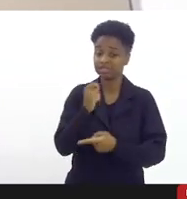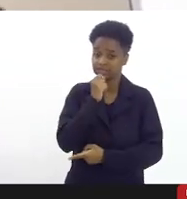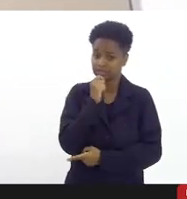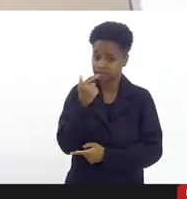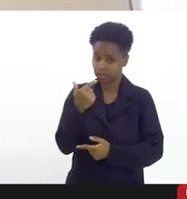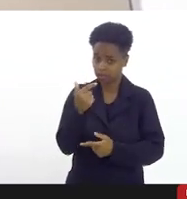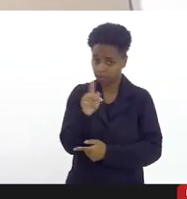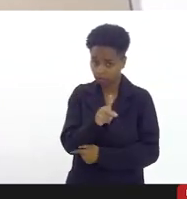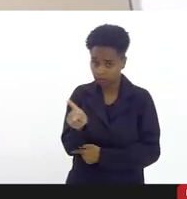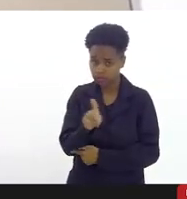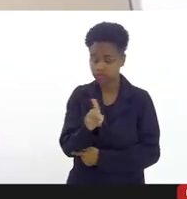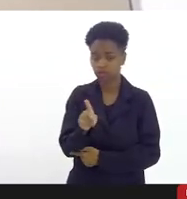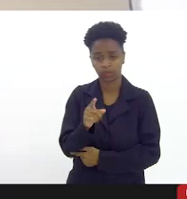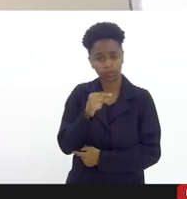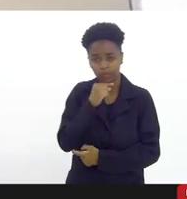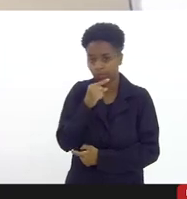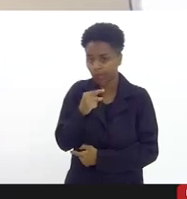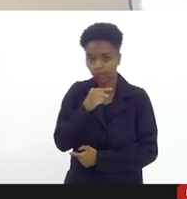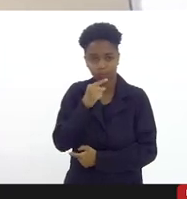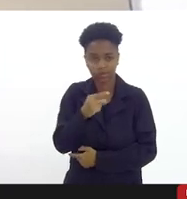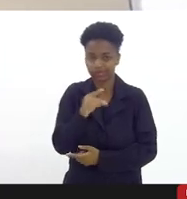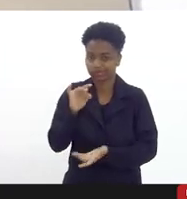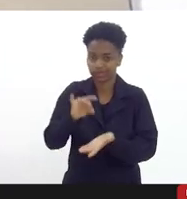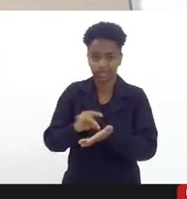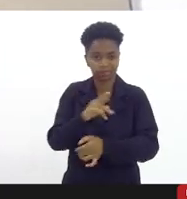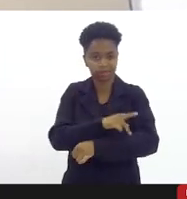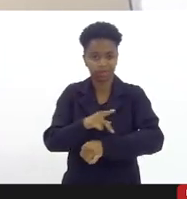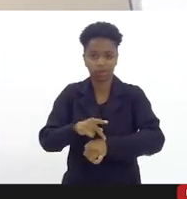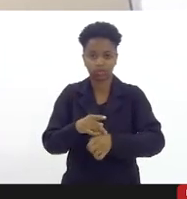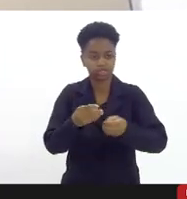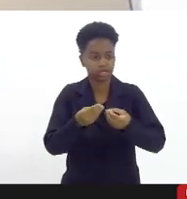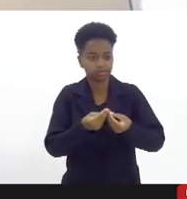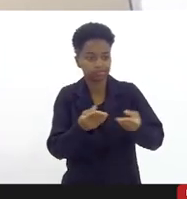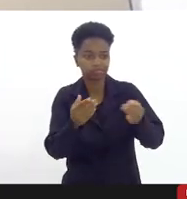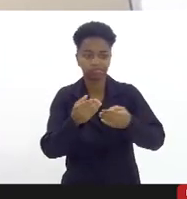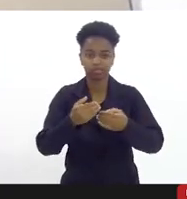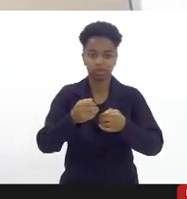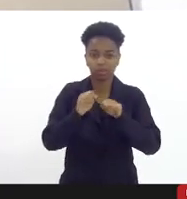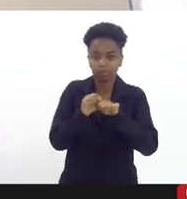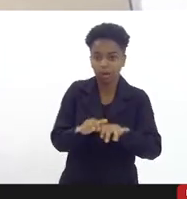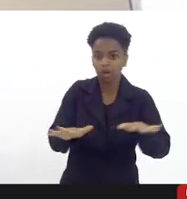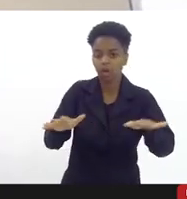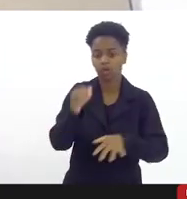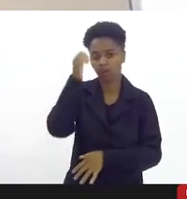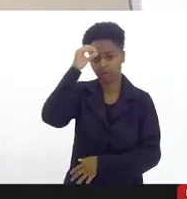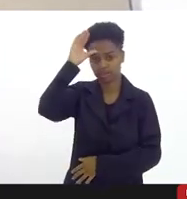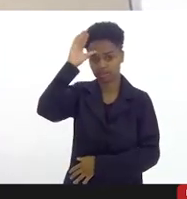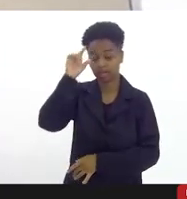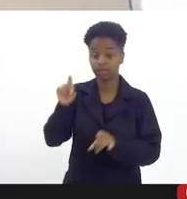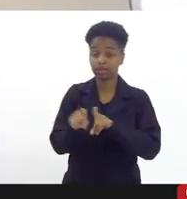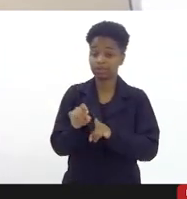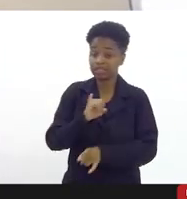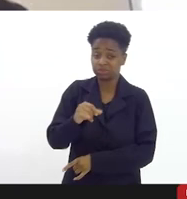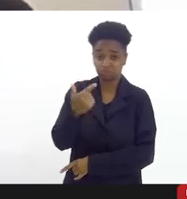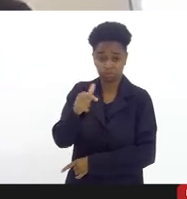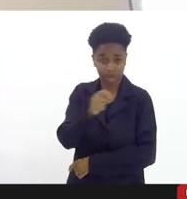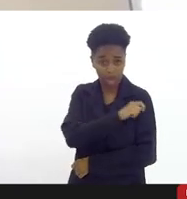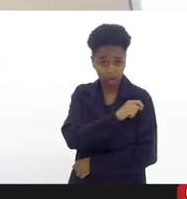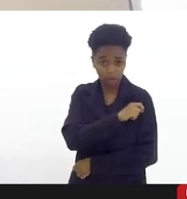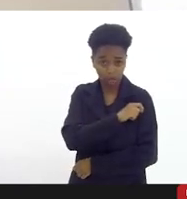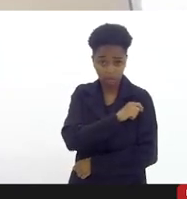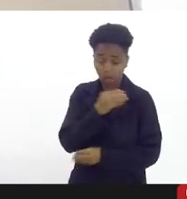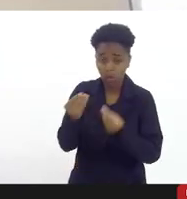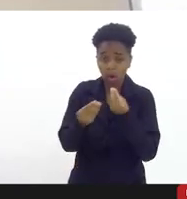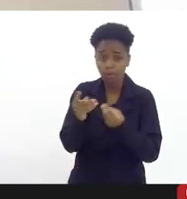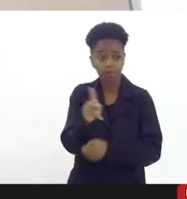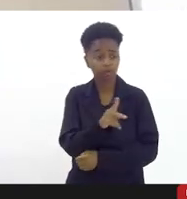a gente não consegue levar a pedagogia necessária do conhecimento e ao mesmo tempo se não tem aluno a gente não tem